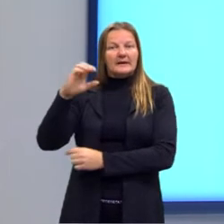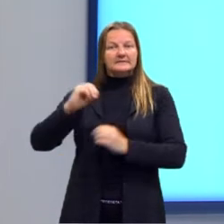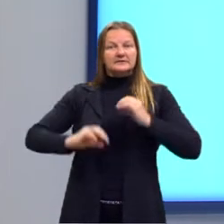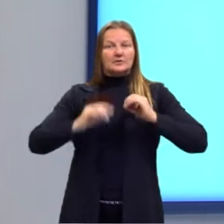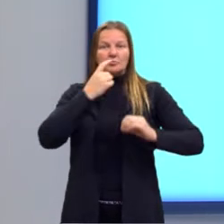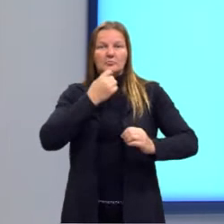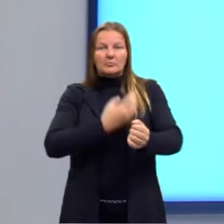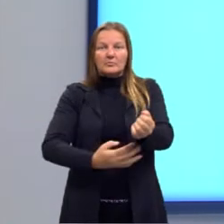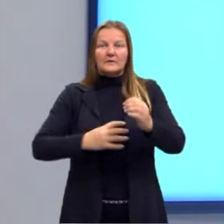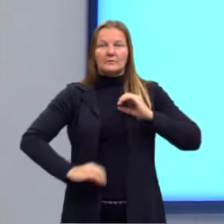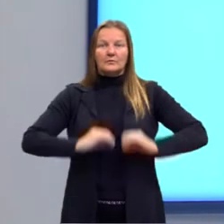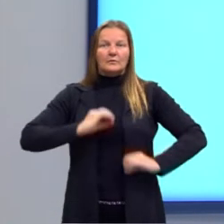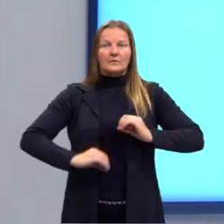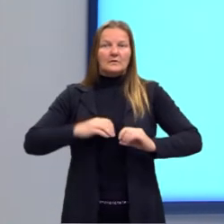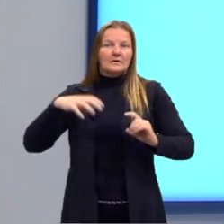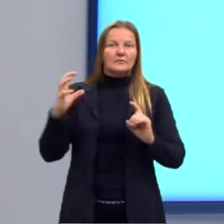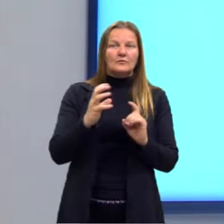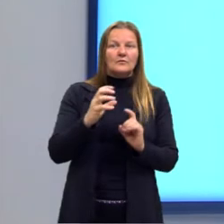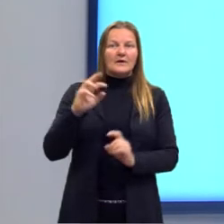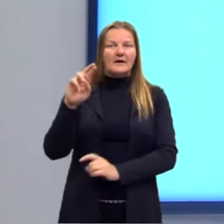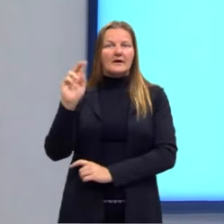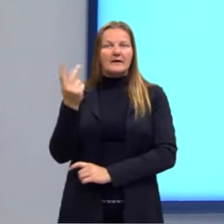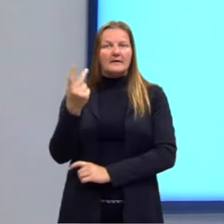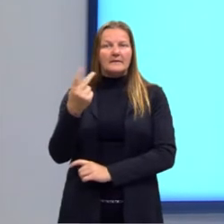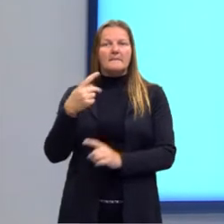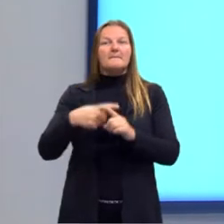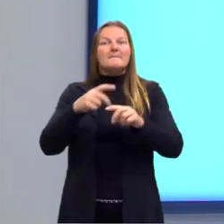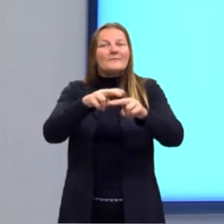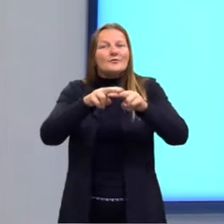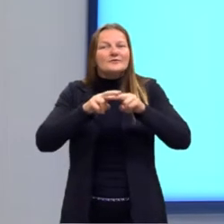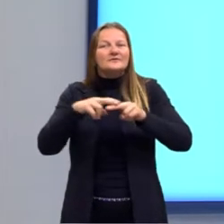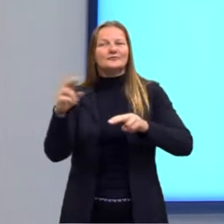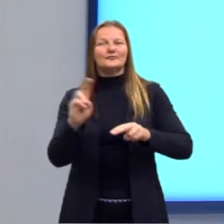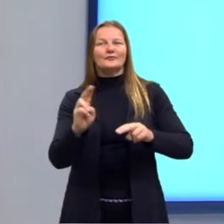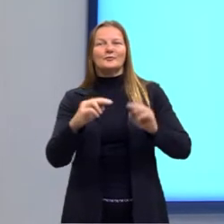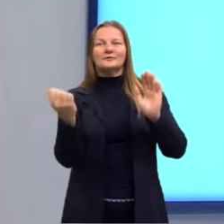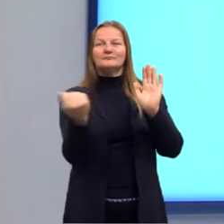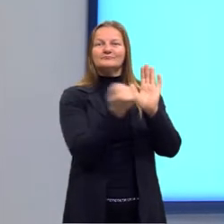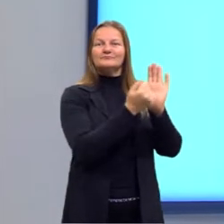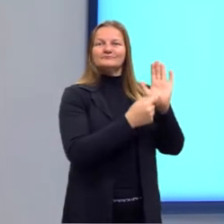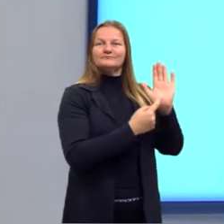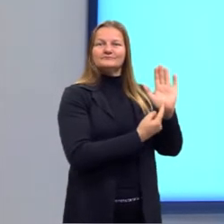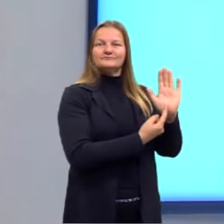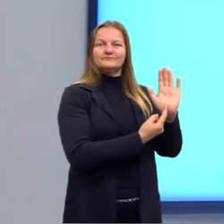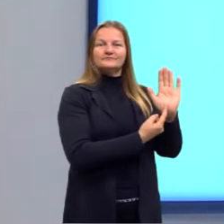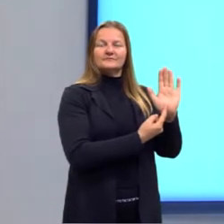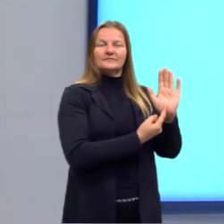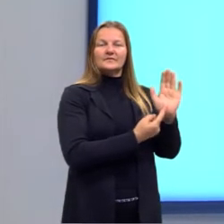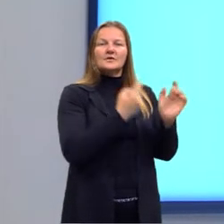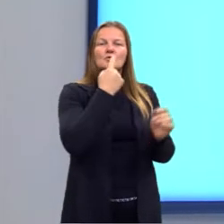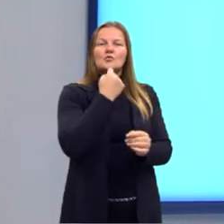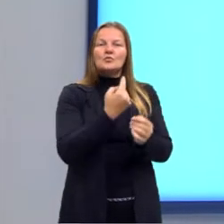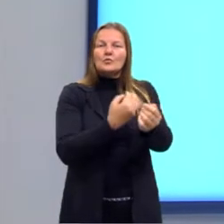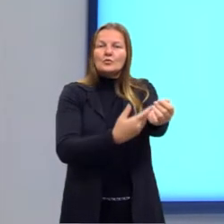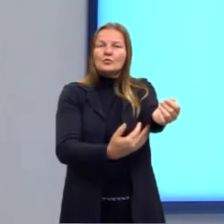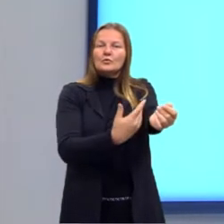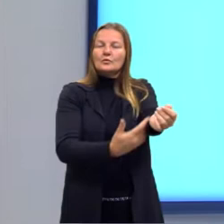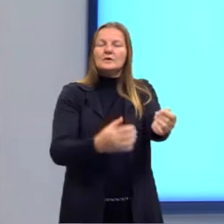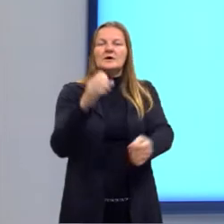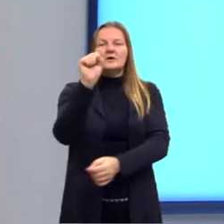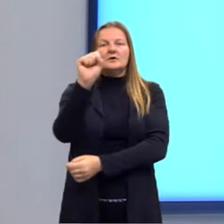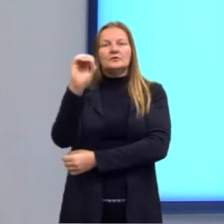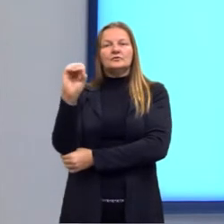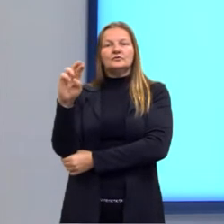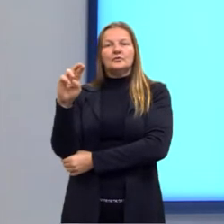anti RH assim então né equipe de cientistas produziu um soro com os anticorpos